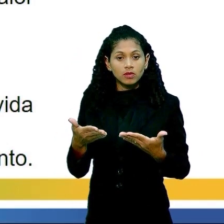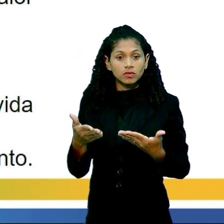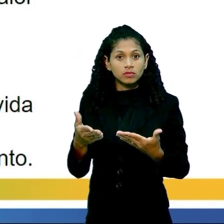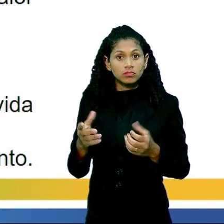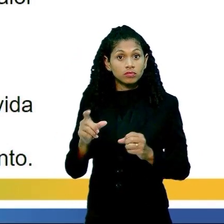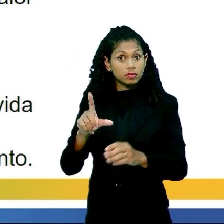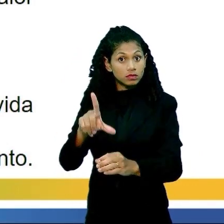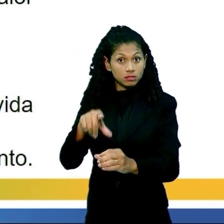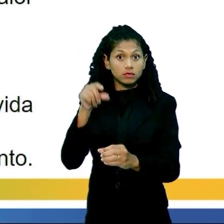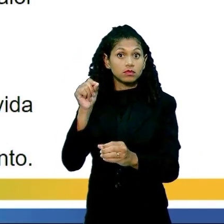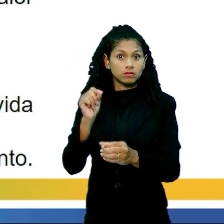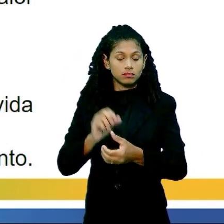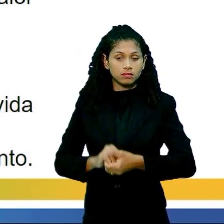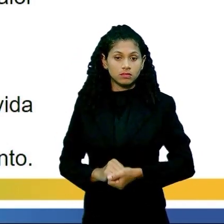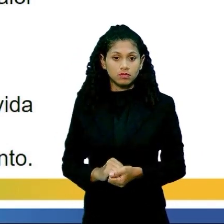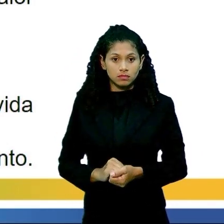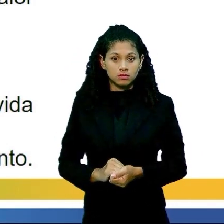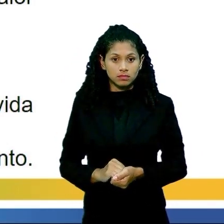dinâmica, tudo bem?